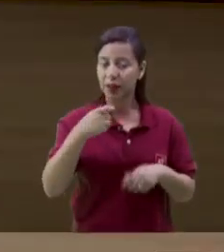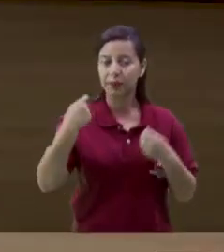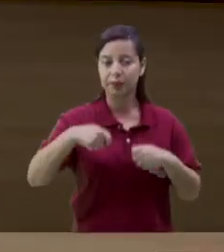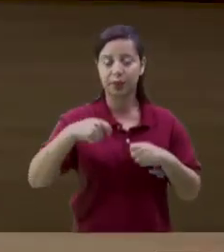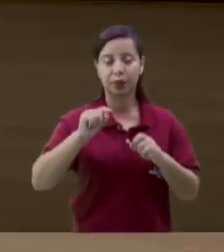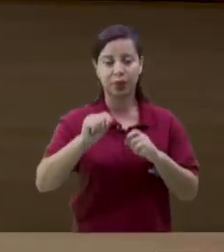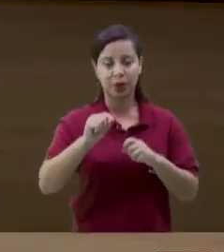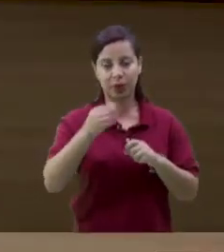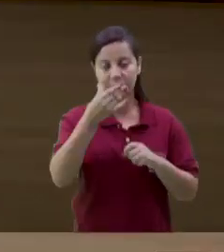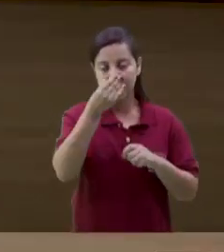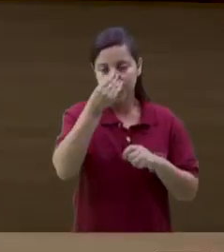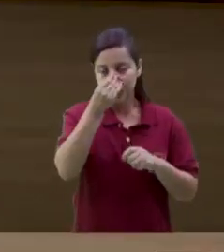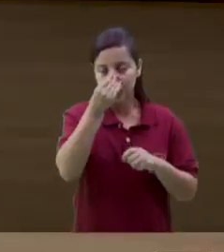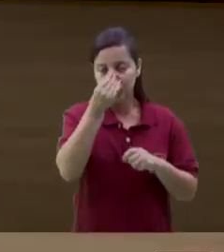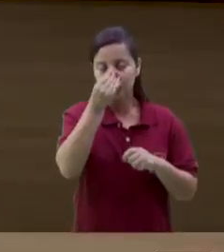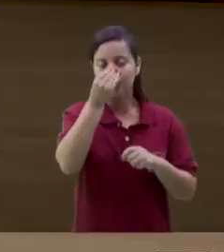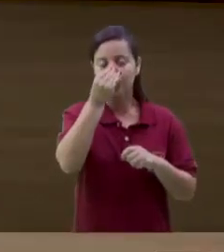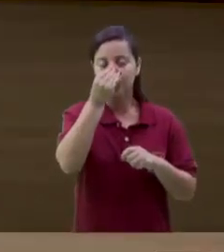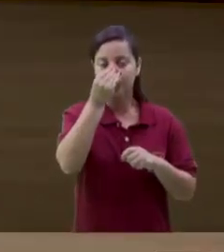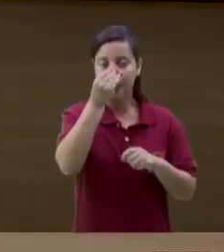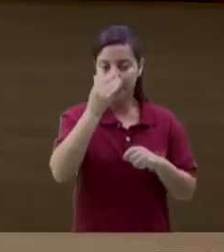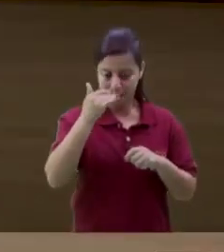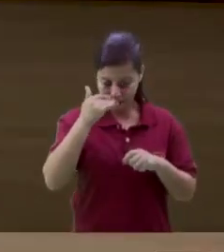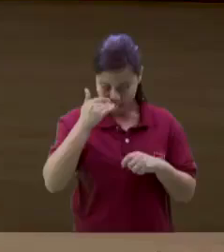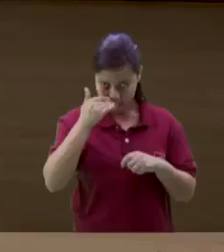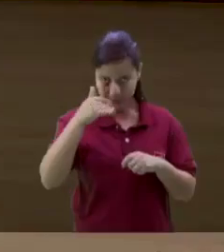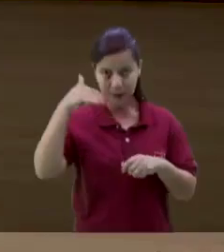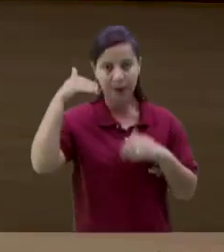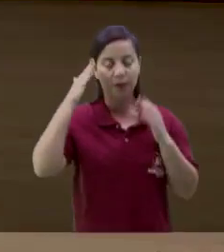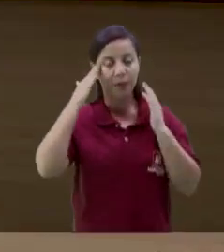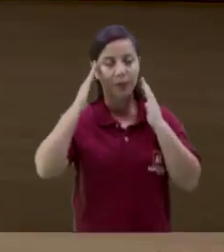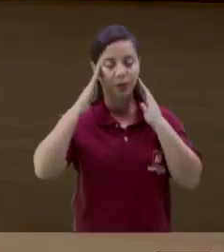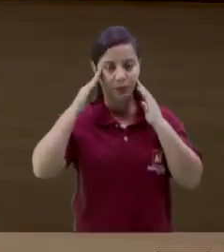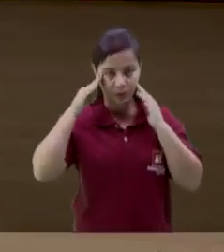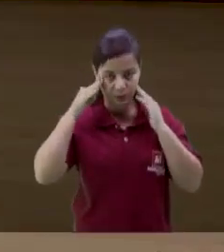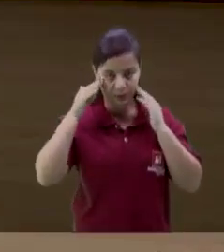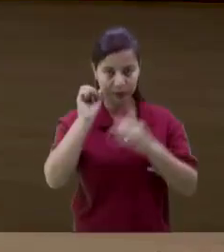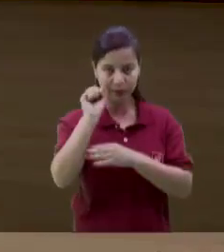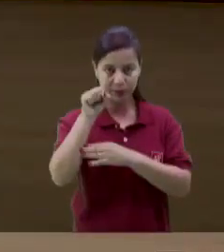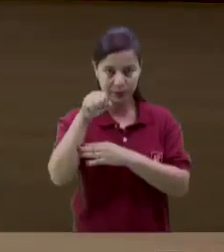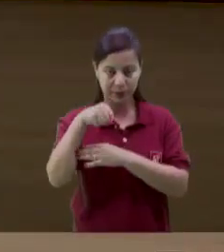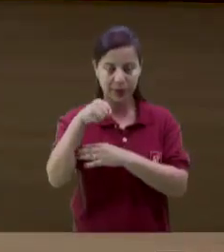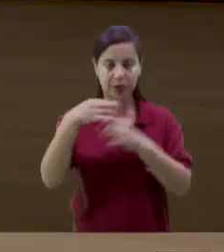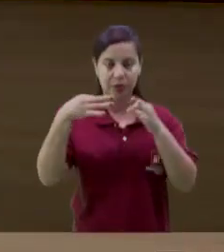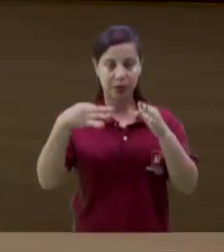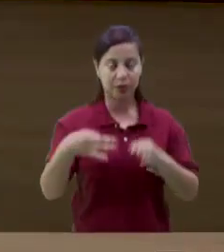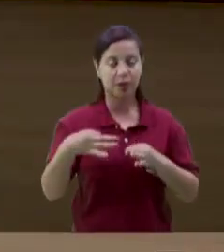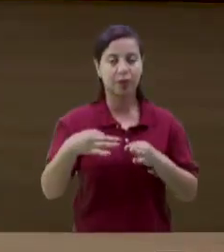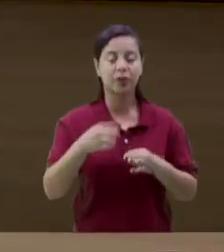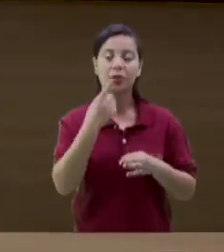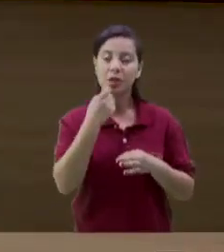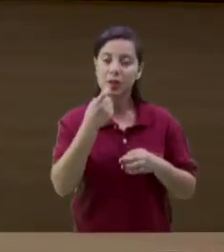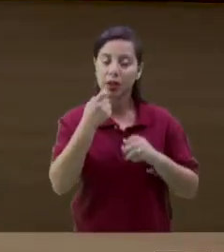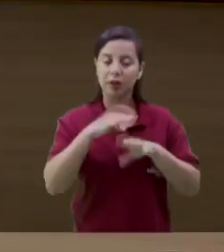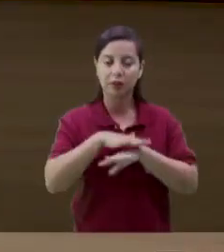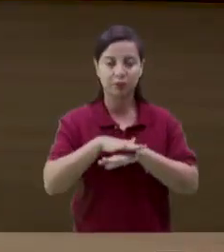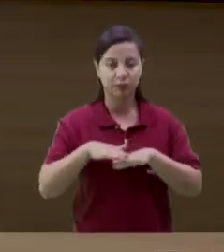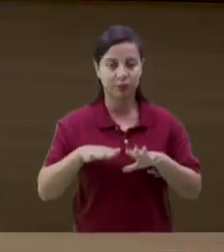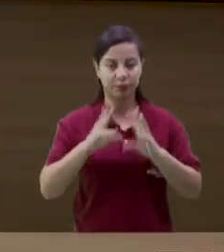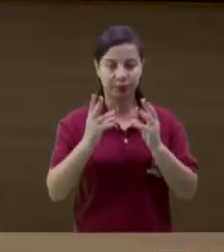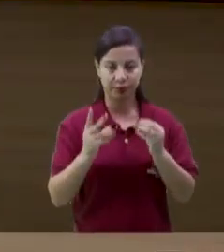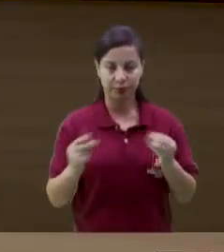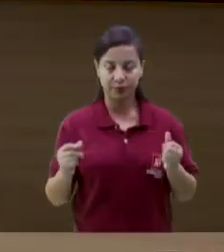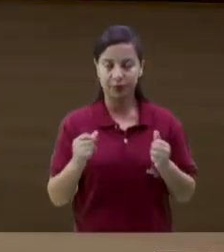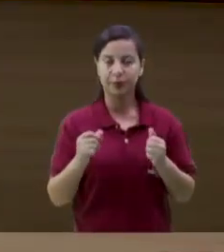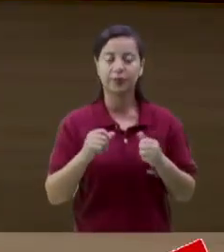o nariz e incline sua cabeça para baixo, fazendo a pressão. Dessa forma, até o sangue ser contido,